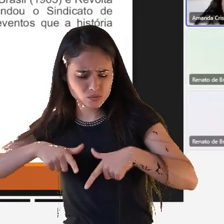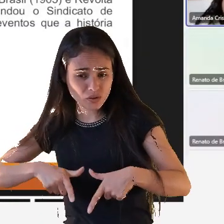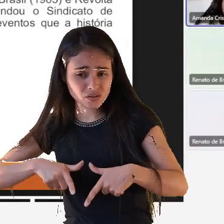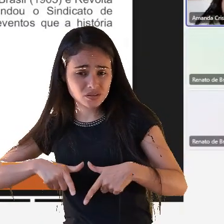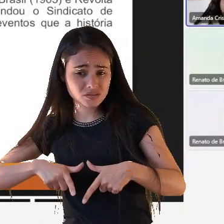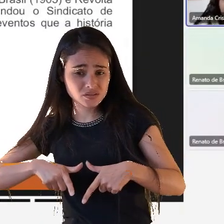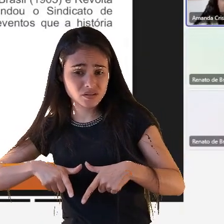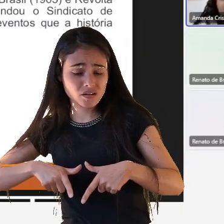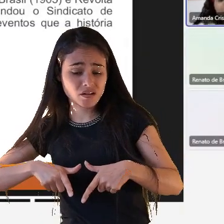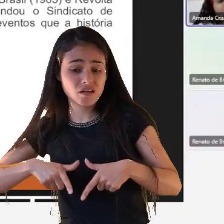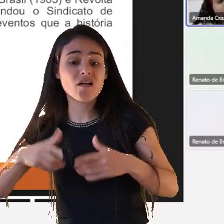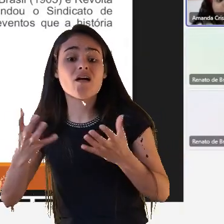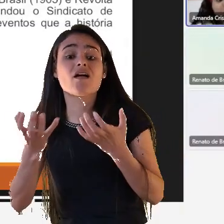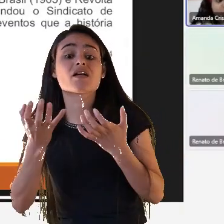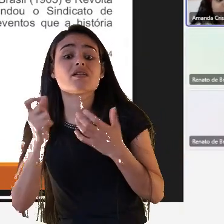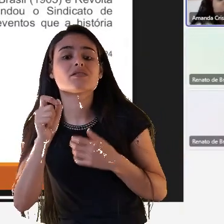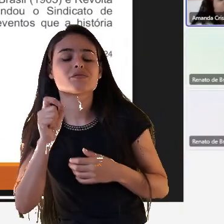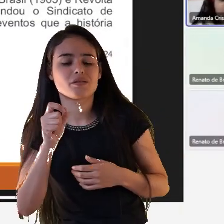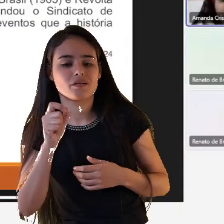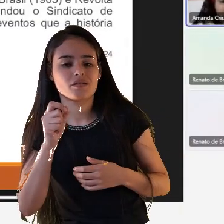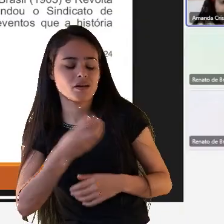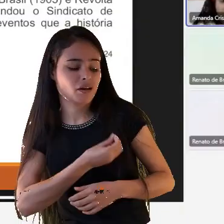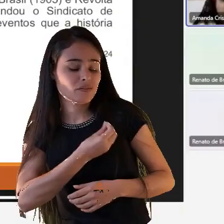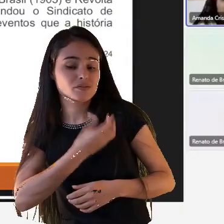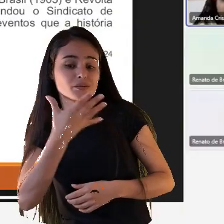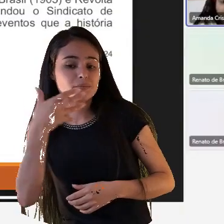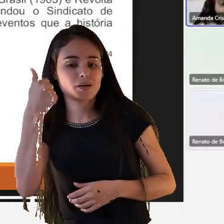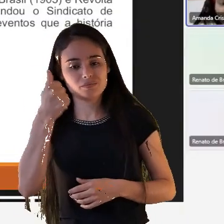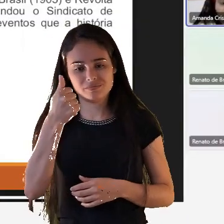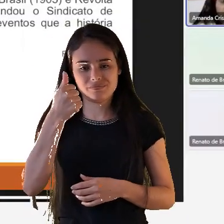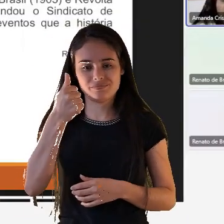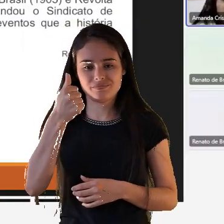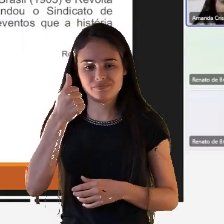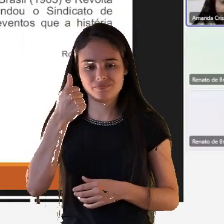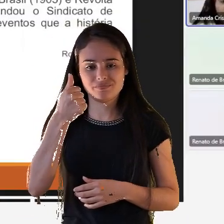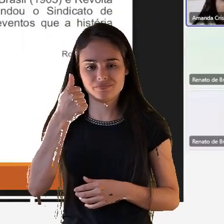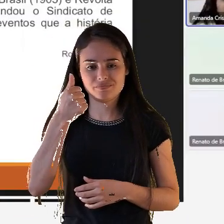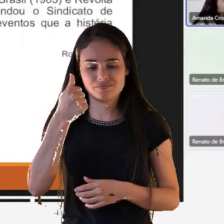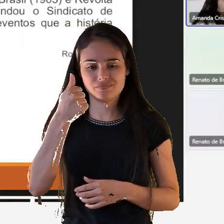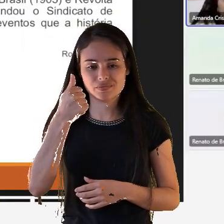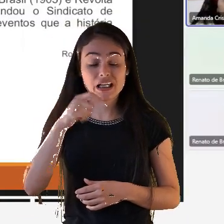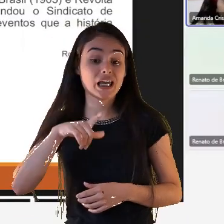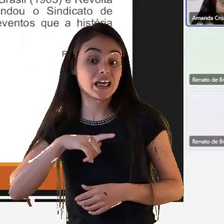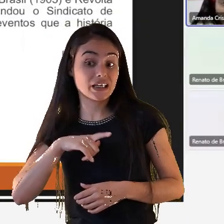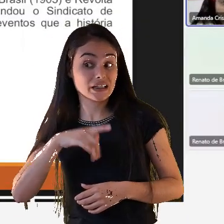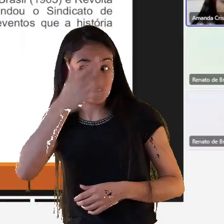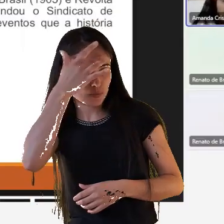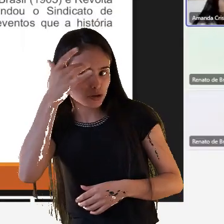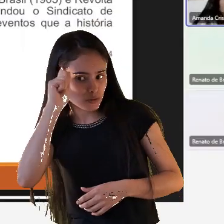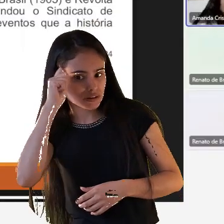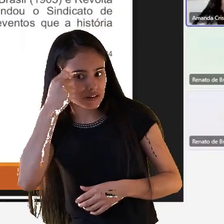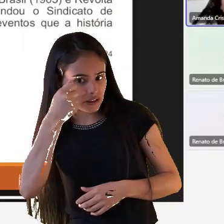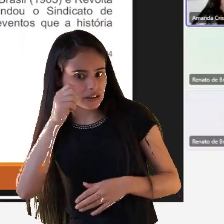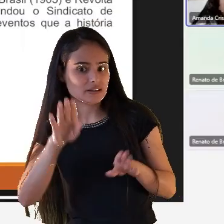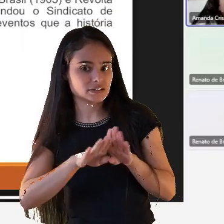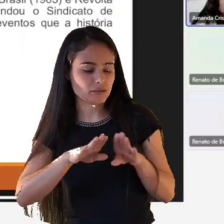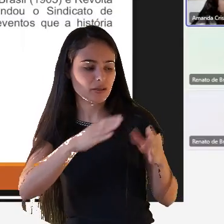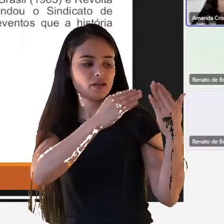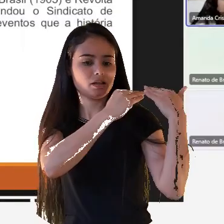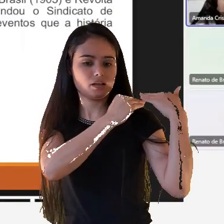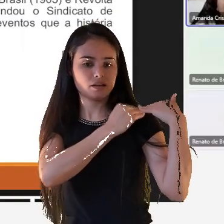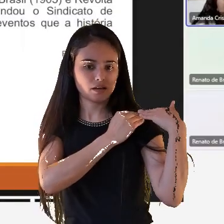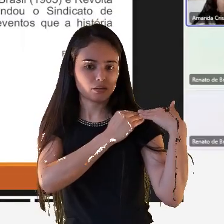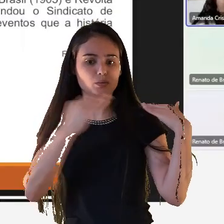Mas também nós tínhamos muitas pessoas negras ocupando cargos muito importantes, tá? E